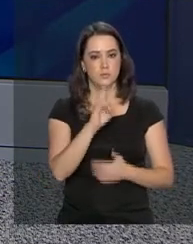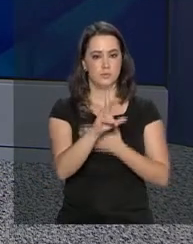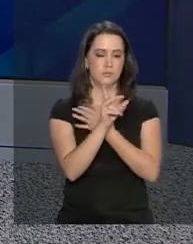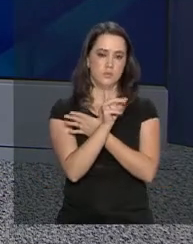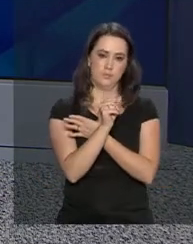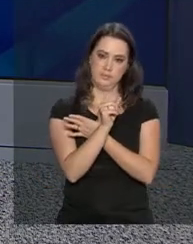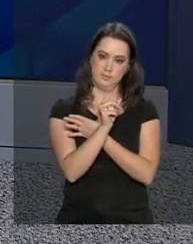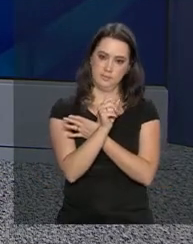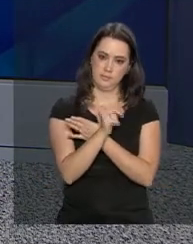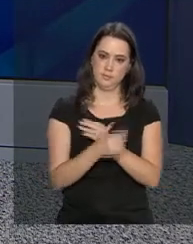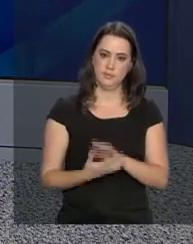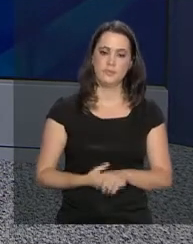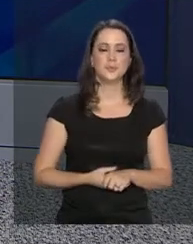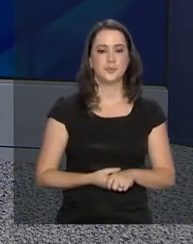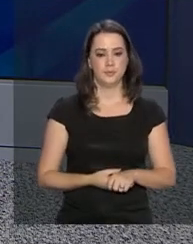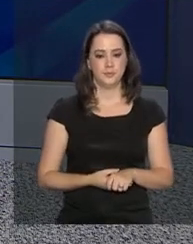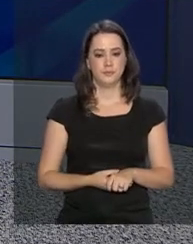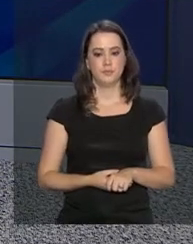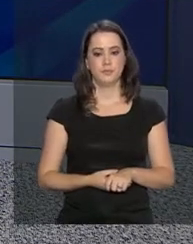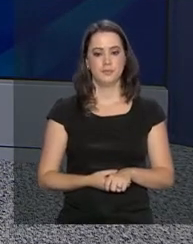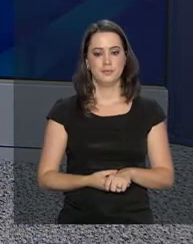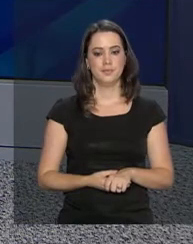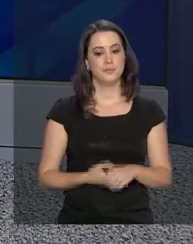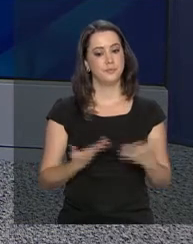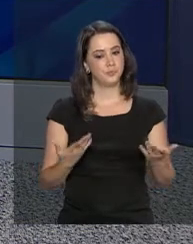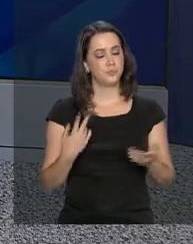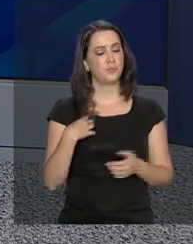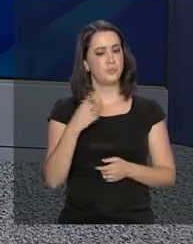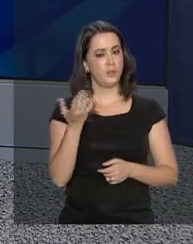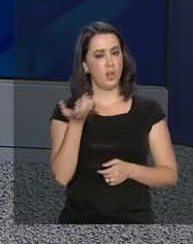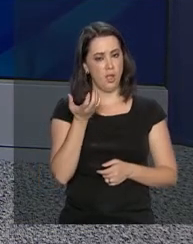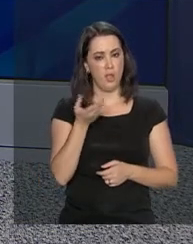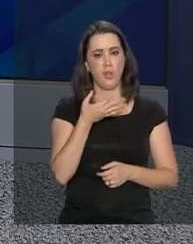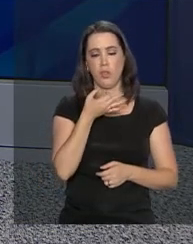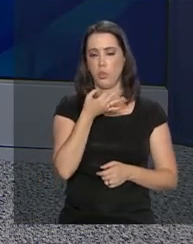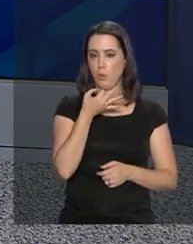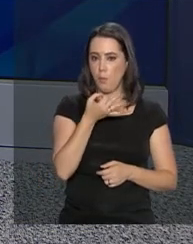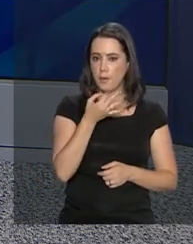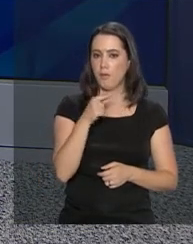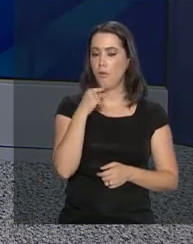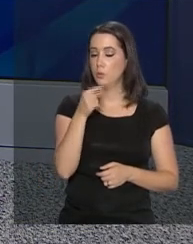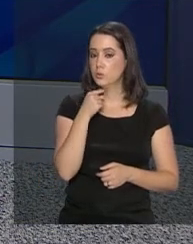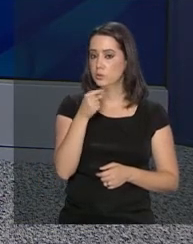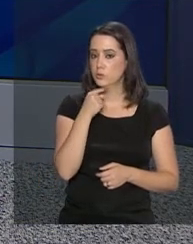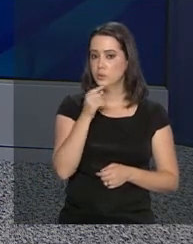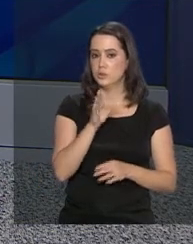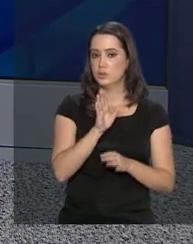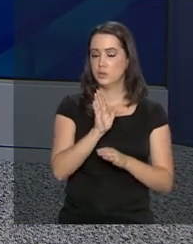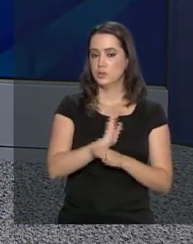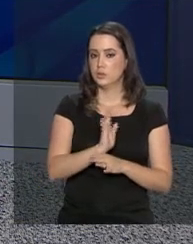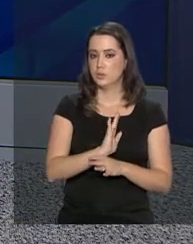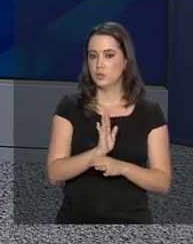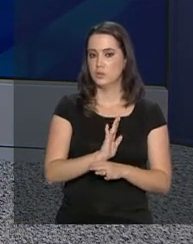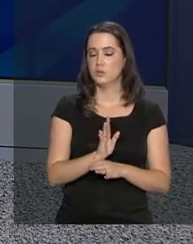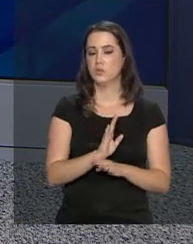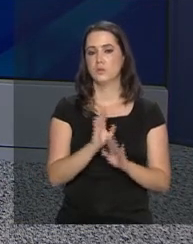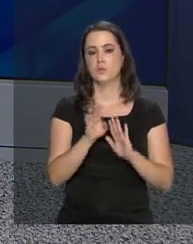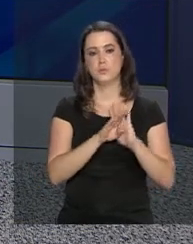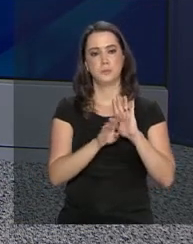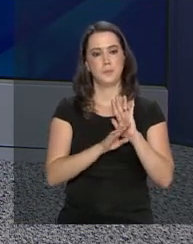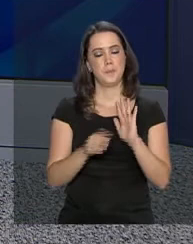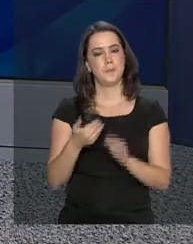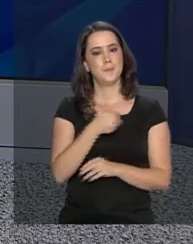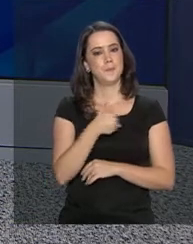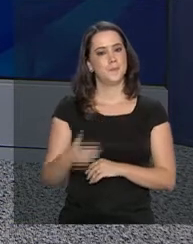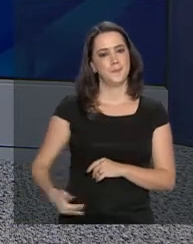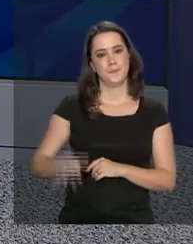acesse também o nosso perfil no twitter e você pode ainda mandar sugestões reportar de reportagens ou dúvidas sobre